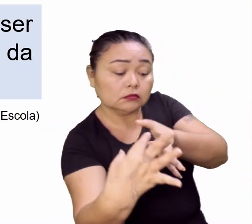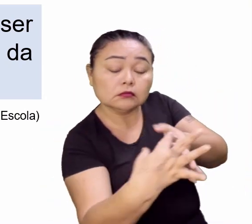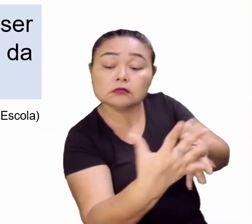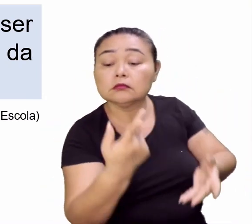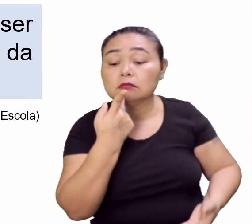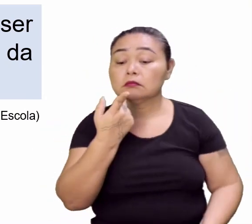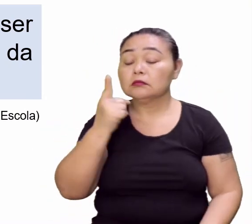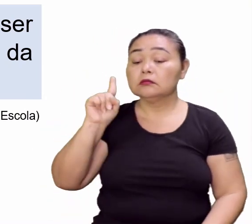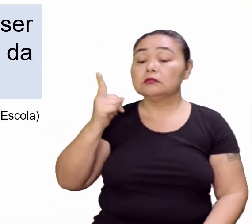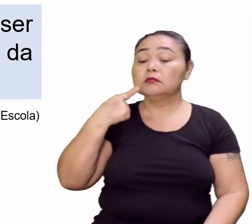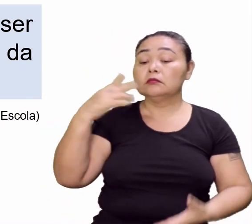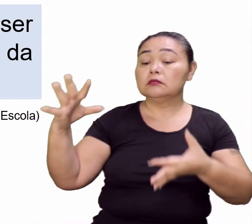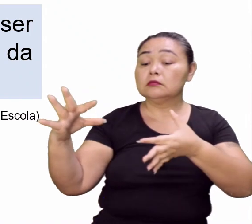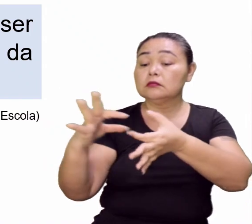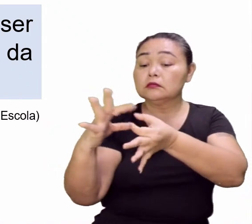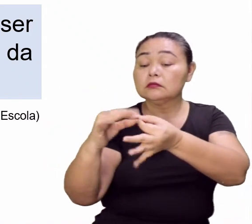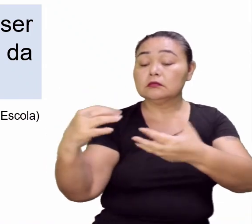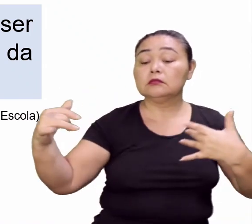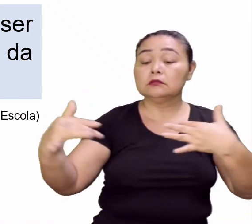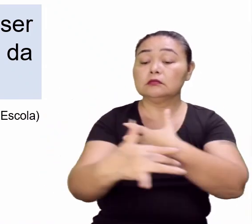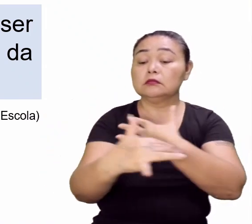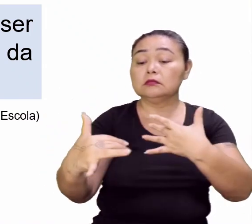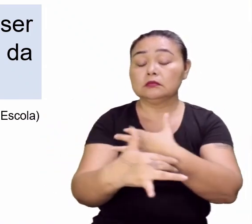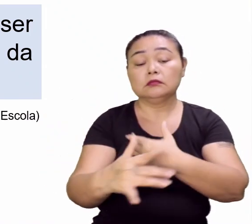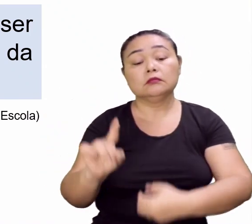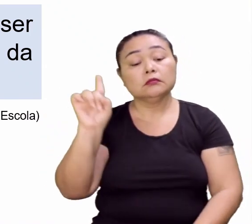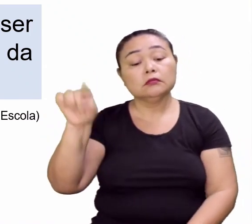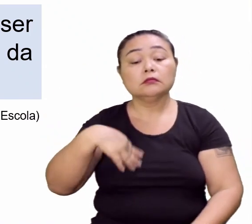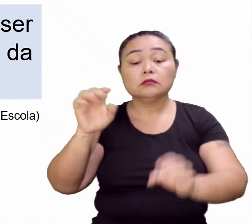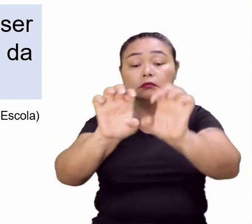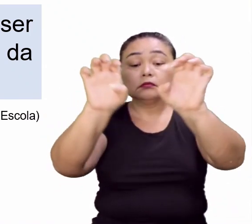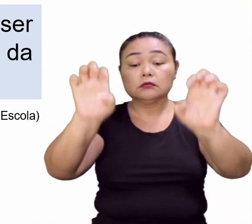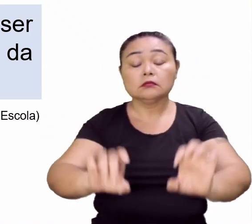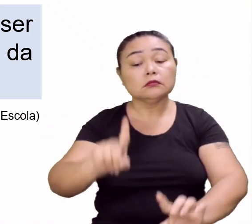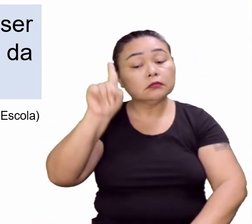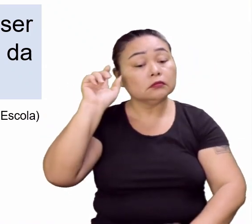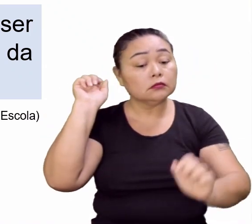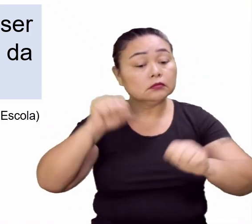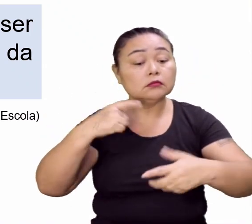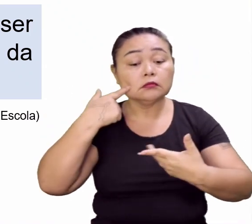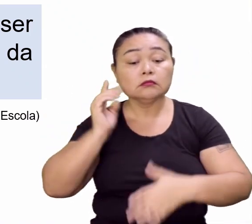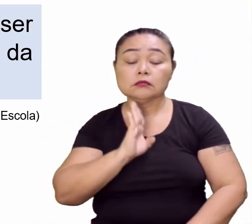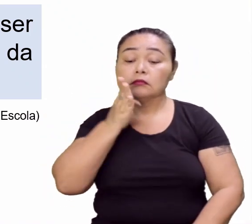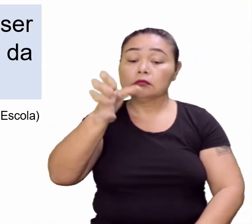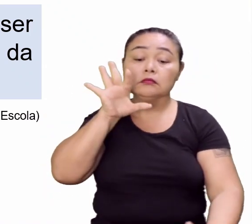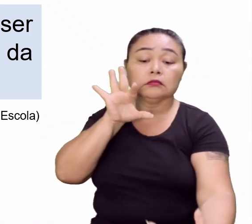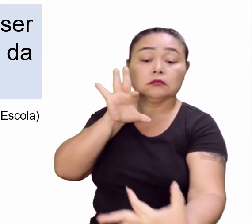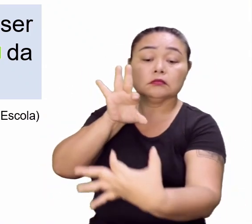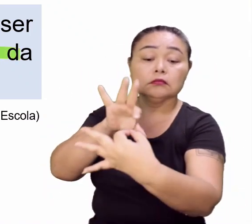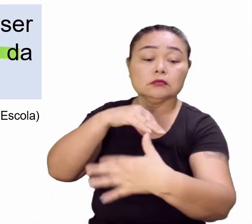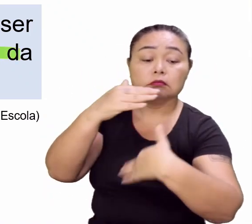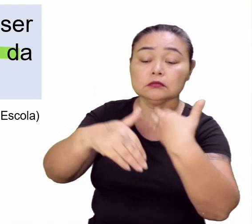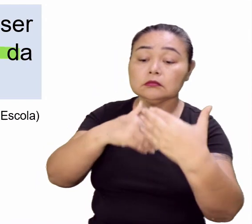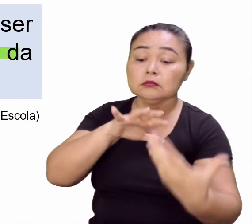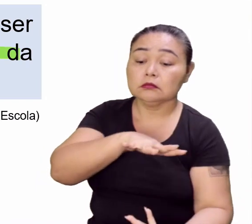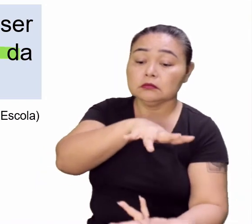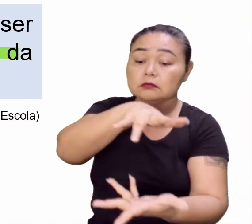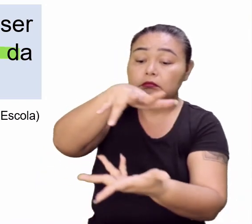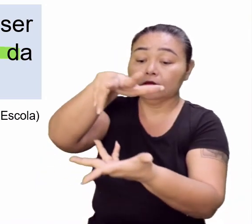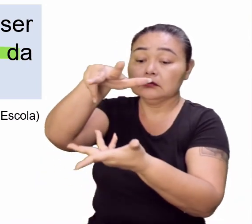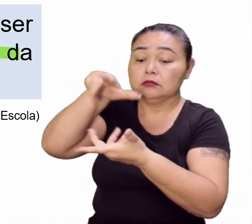que chamamos de rede urbana. Essa estruturação é um fator que pode ser diretamente associado ao